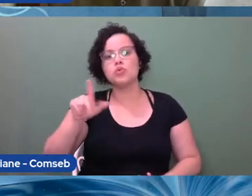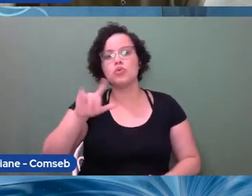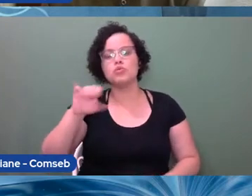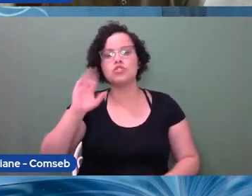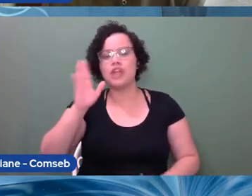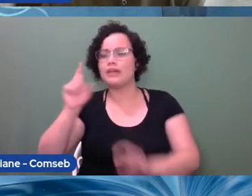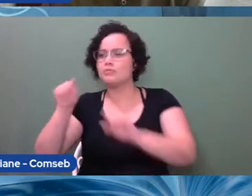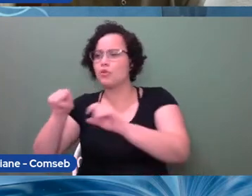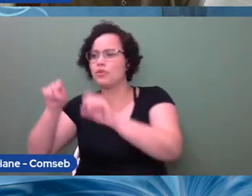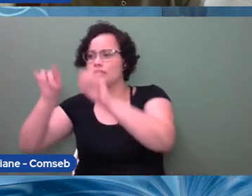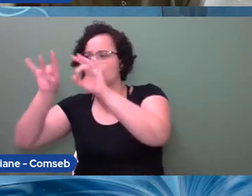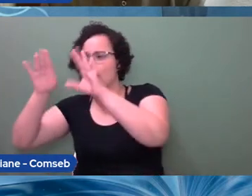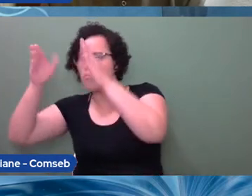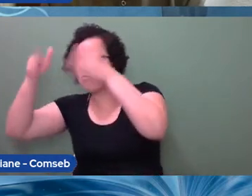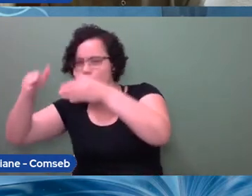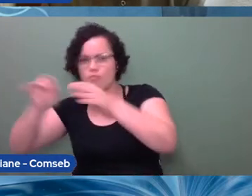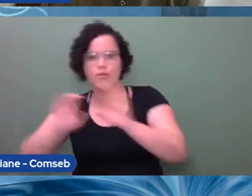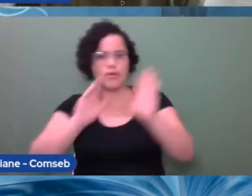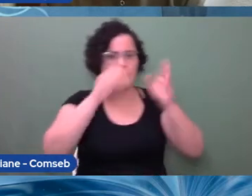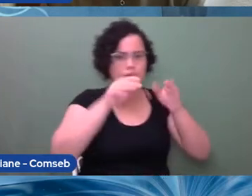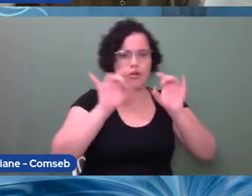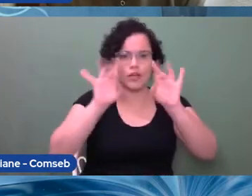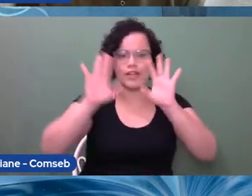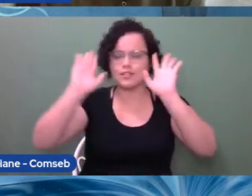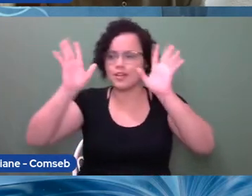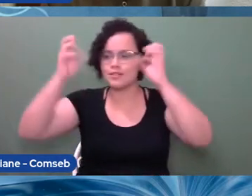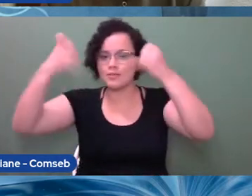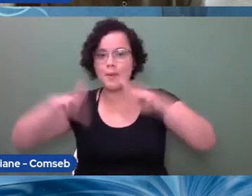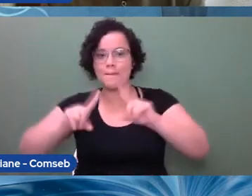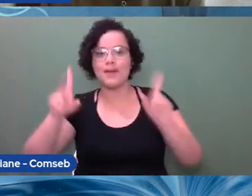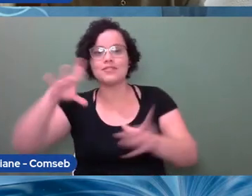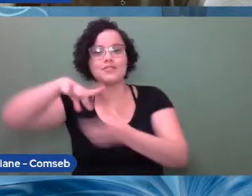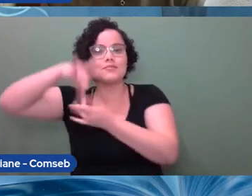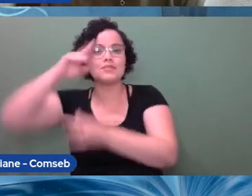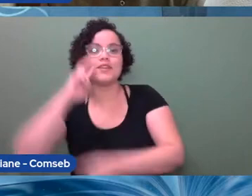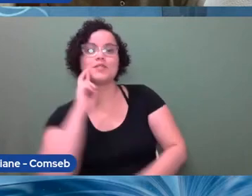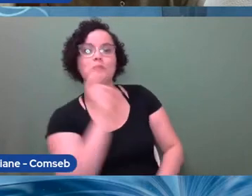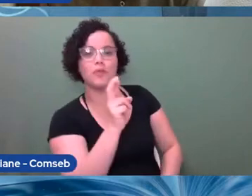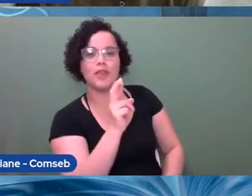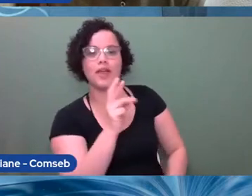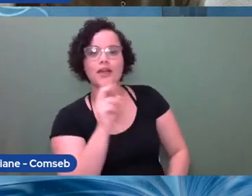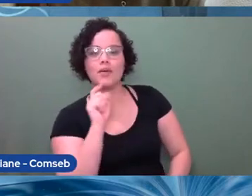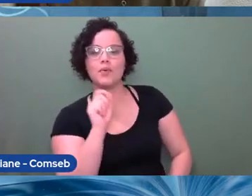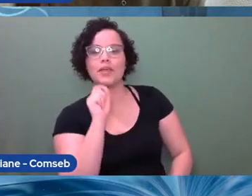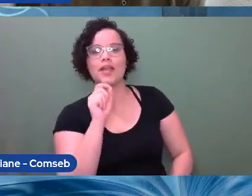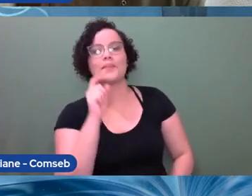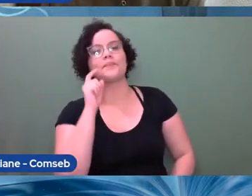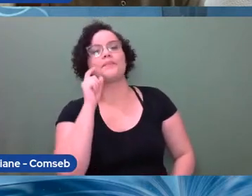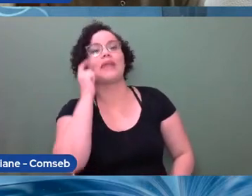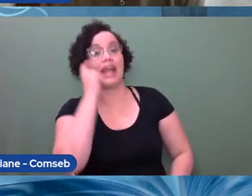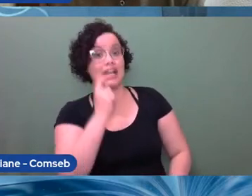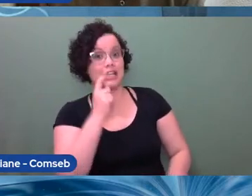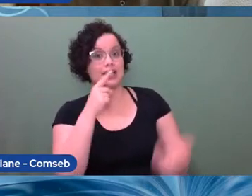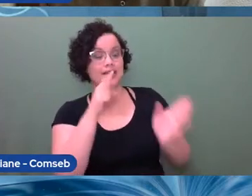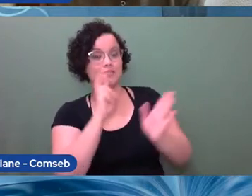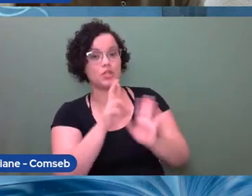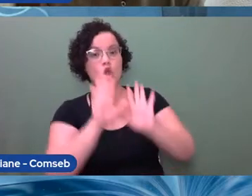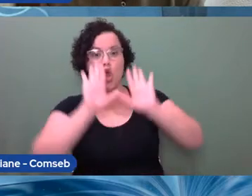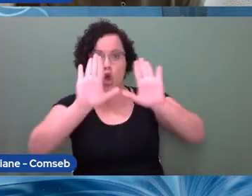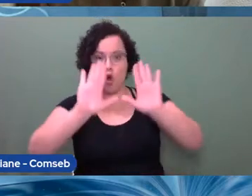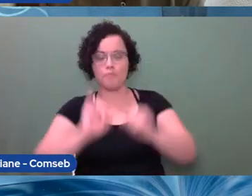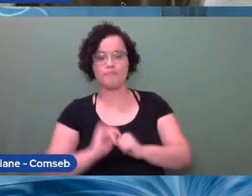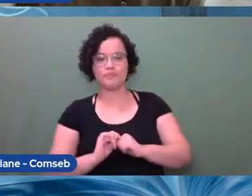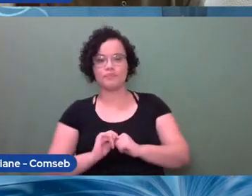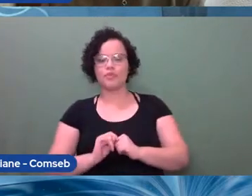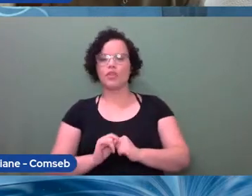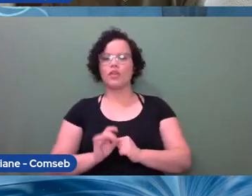coisa é outra coisa, mas os Espíritos responderam aqui para o Kardec, dizendo, olha, de fato é